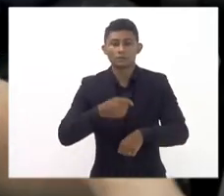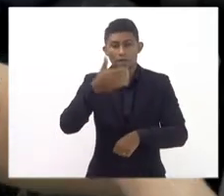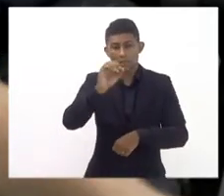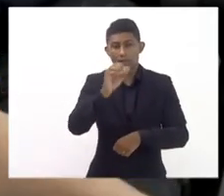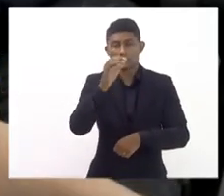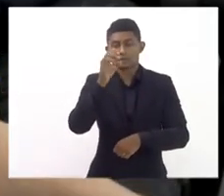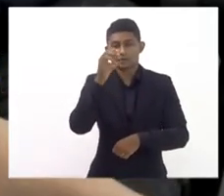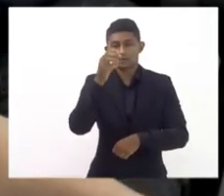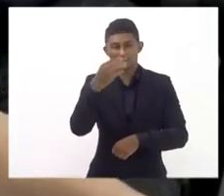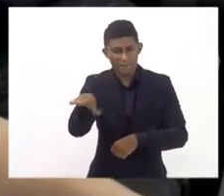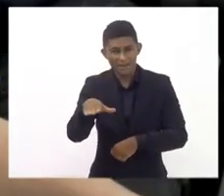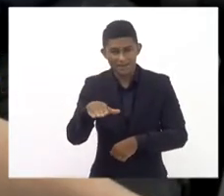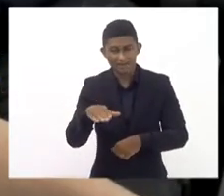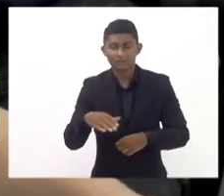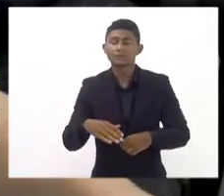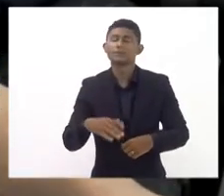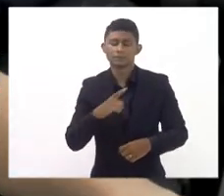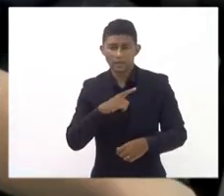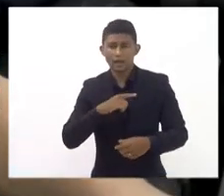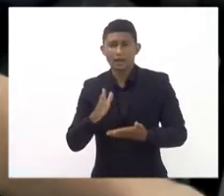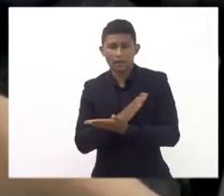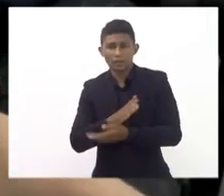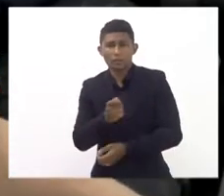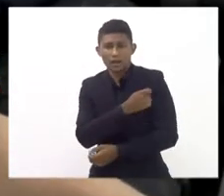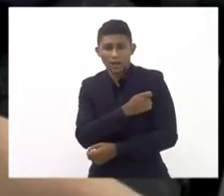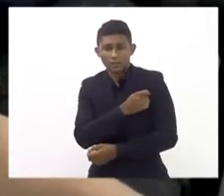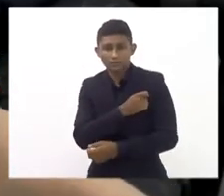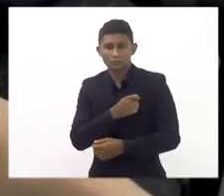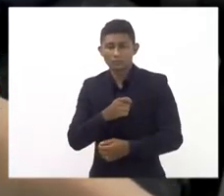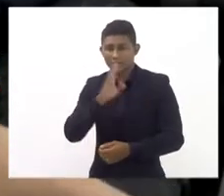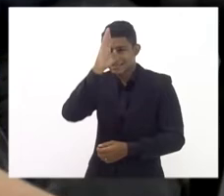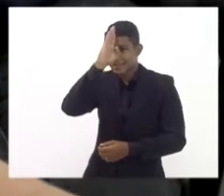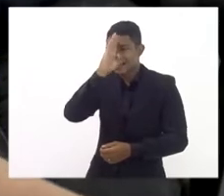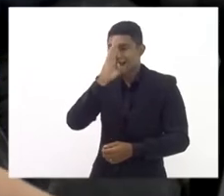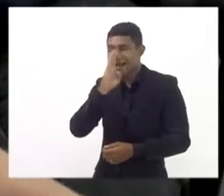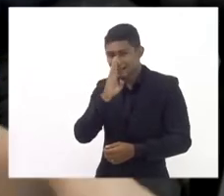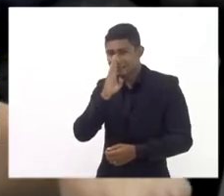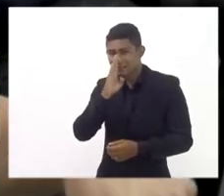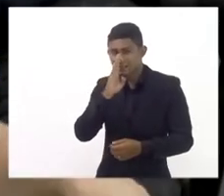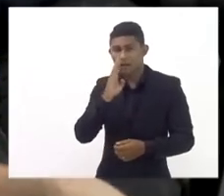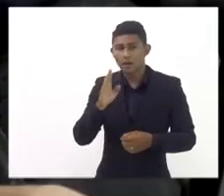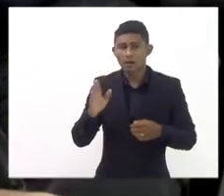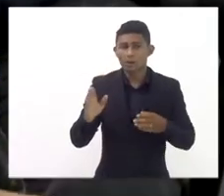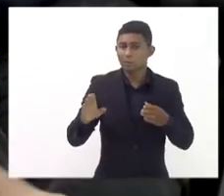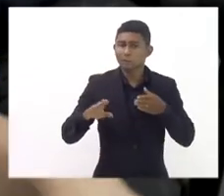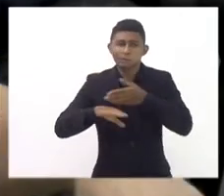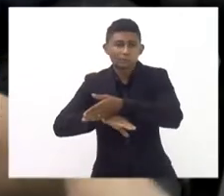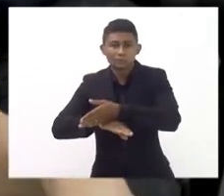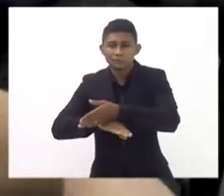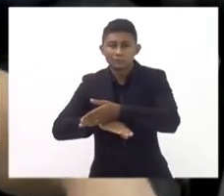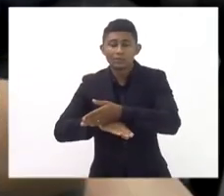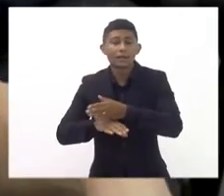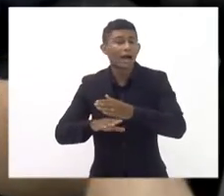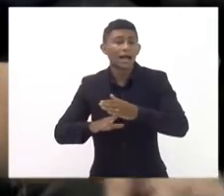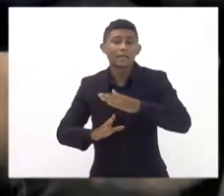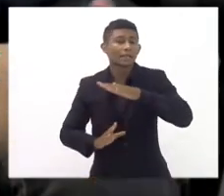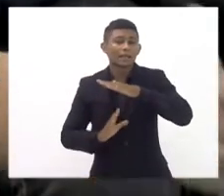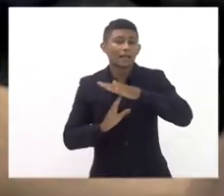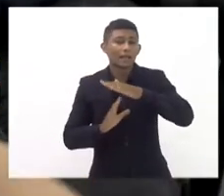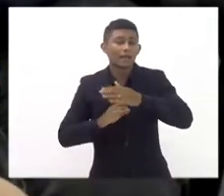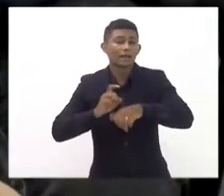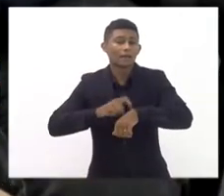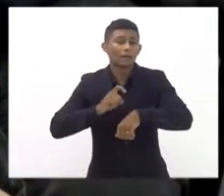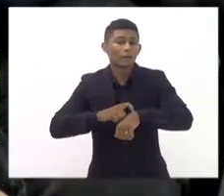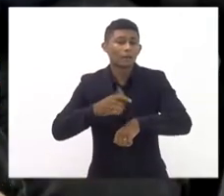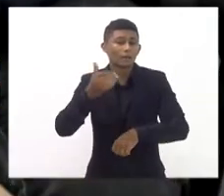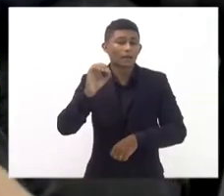Alunos que já têm acesso à gratuidade só conseguem usar a gratuidade até às 10 da noite. A gente já sai às 10h30, ainda precisa caminhar